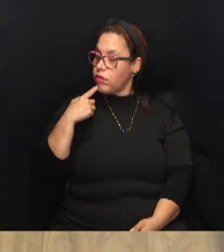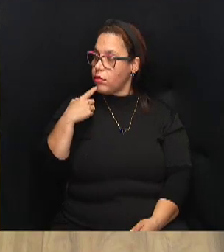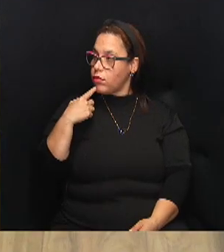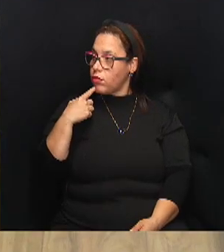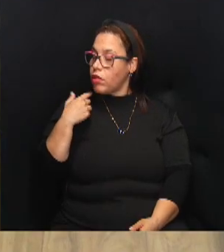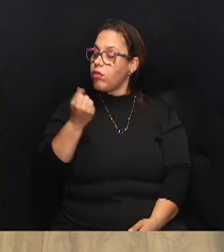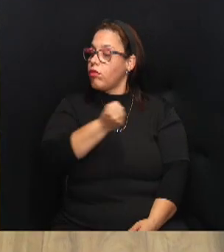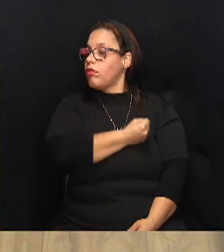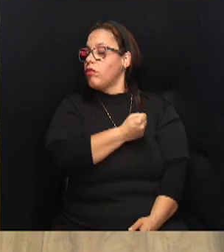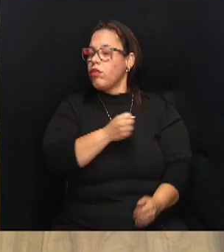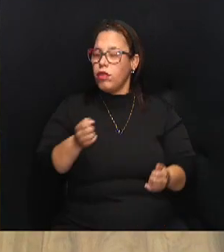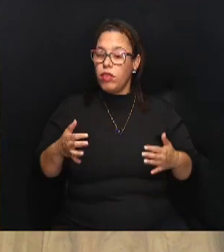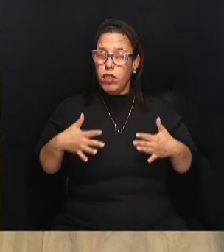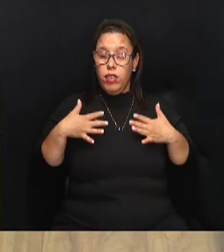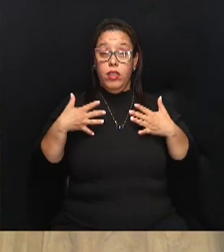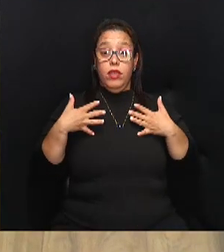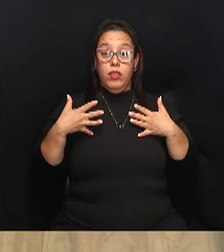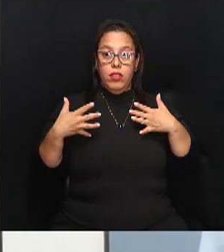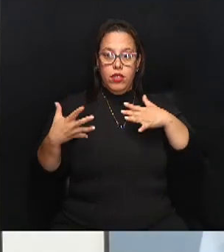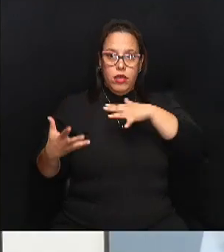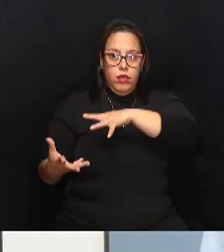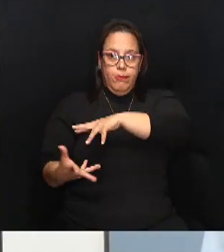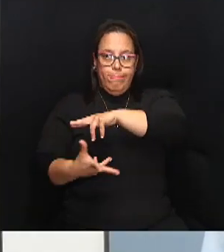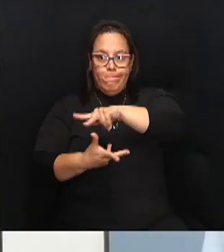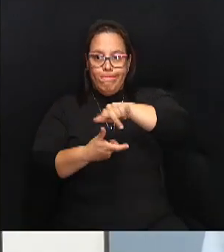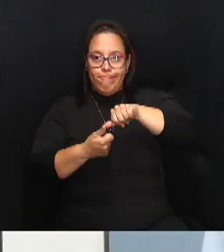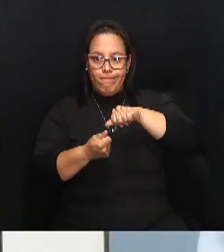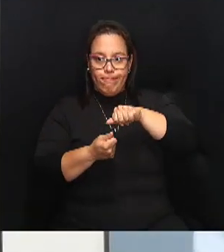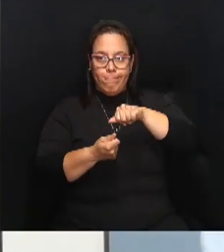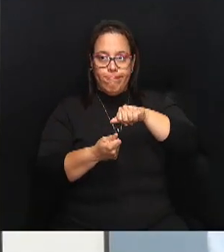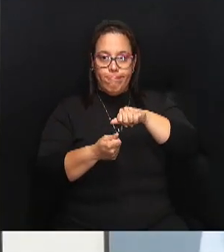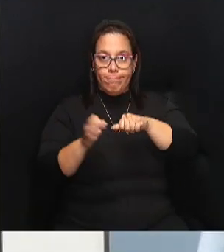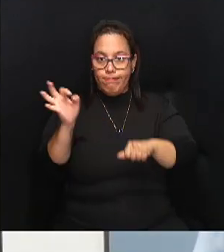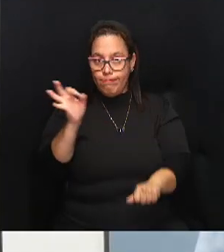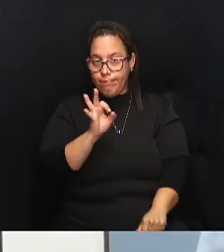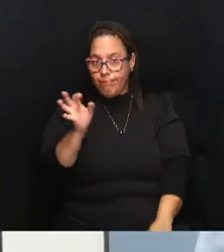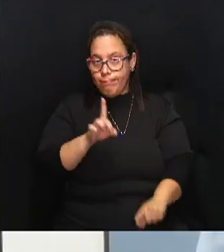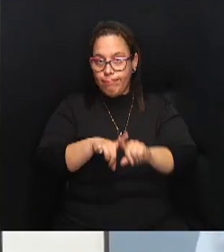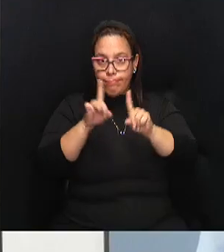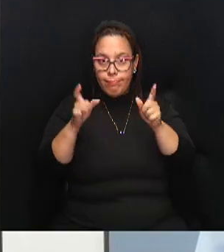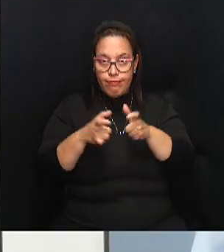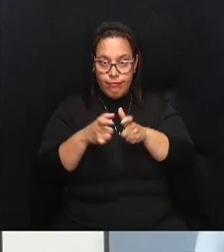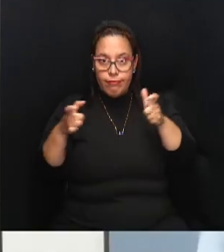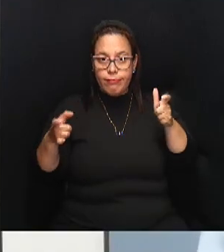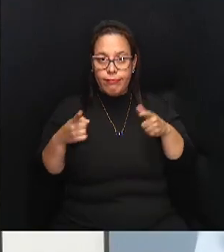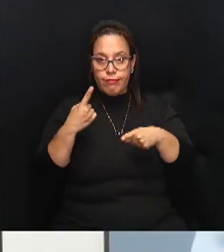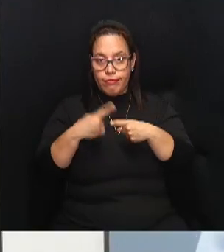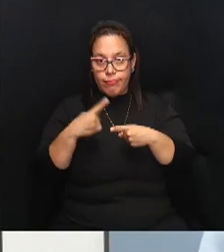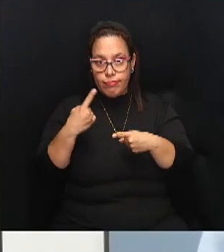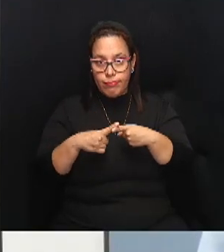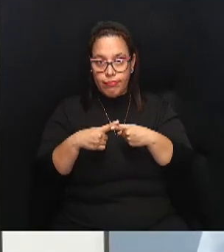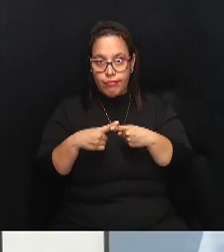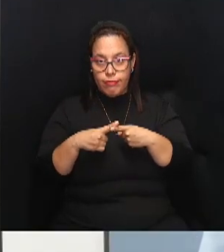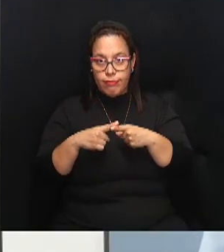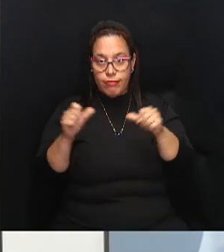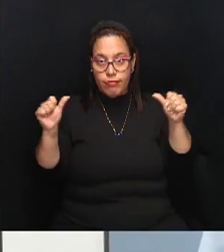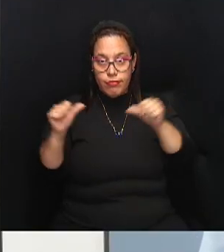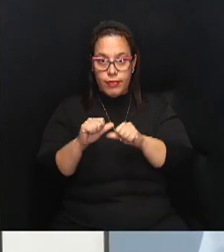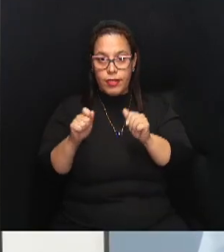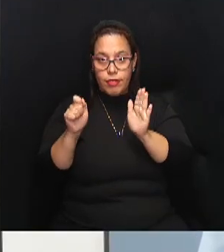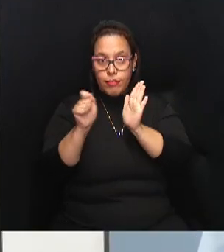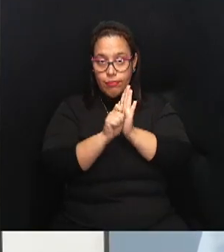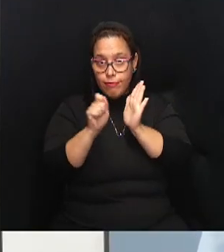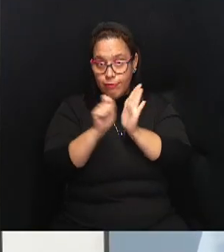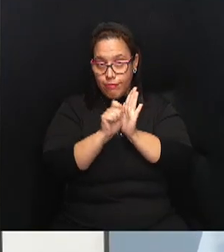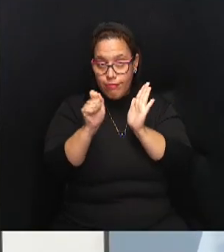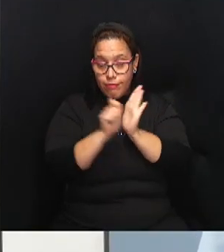esses números surpreendentes no mundo inteiro, a grande parte, não são todos, mas a grande parte é por causa dessa porcaria dessa droga, né?